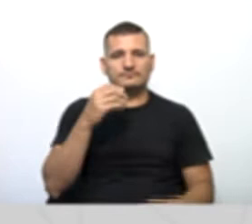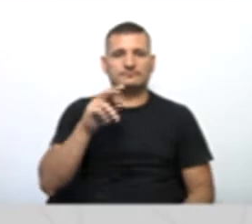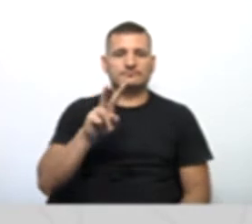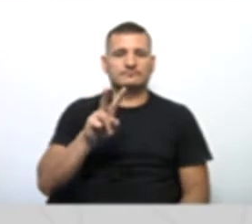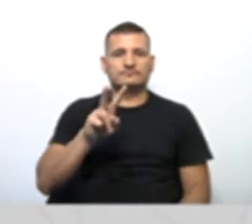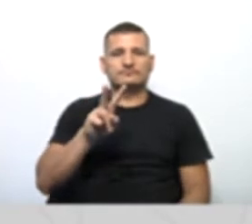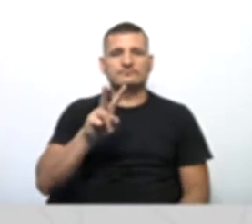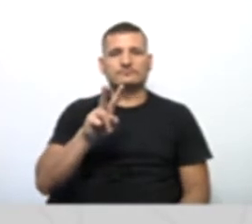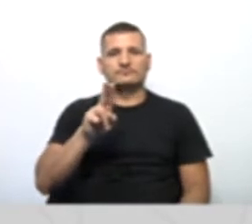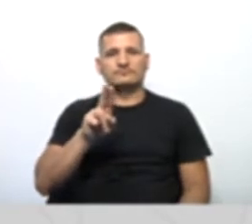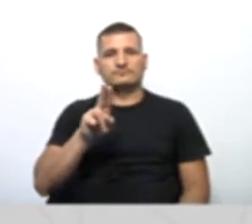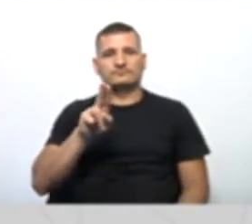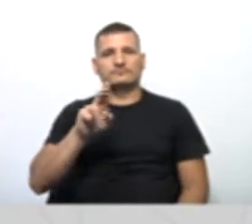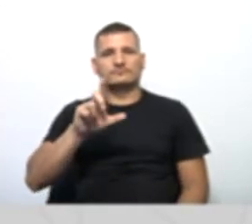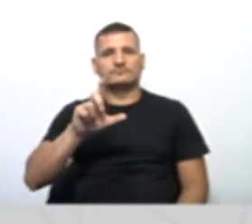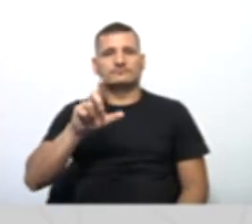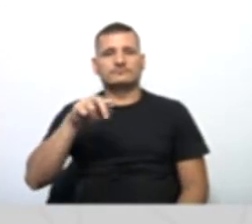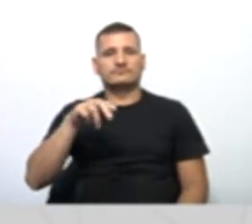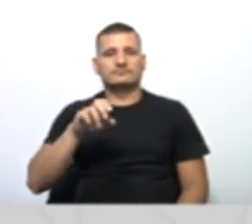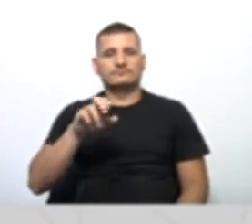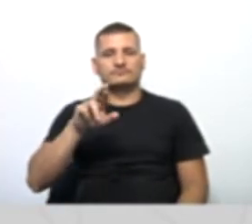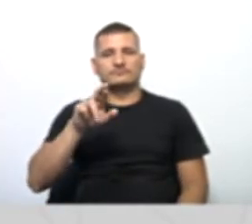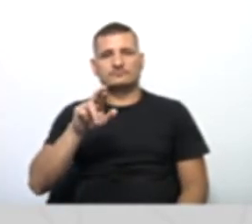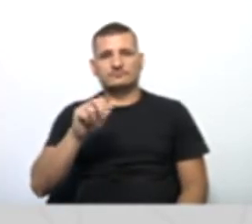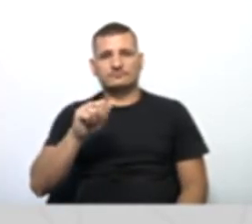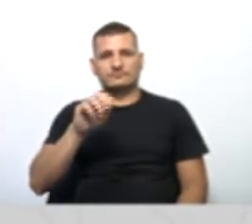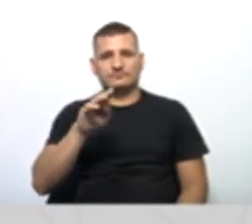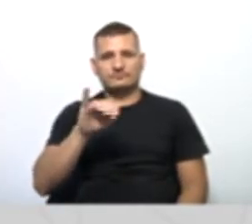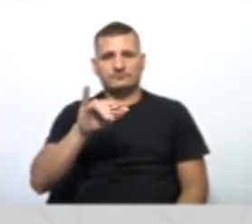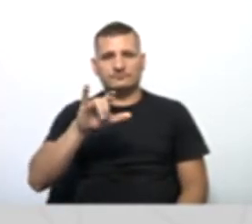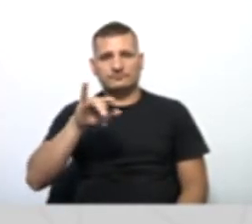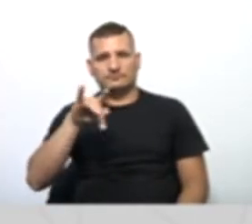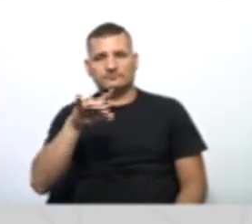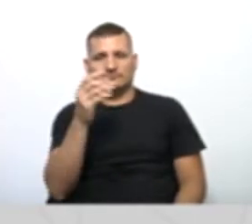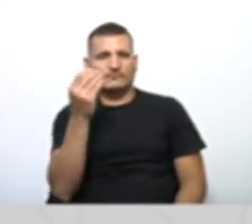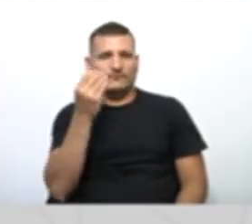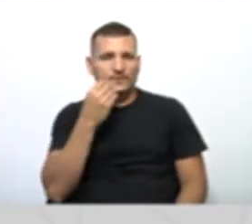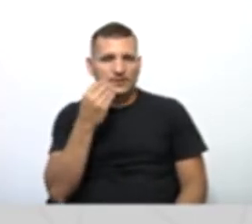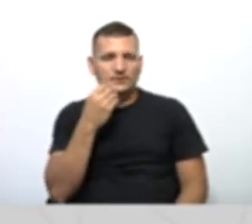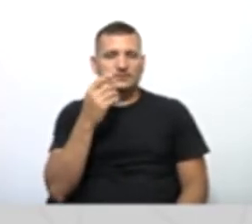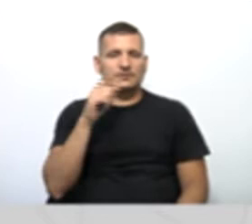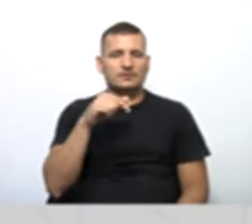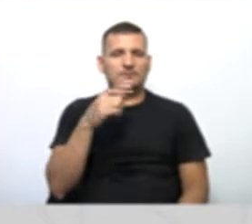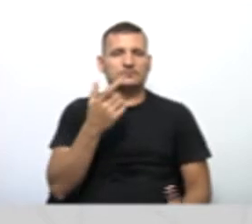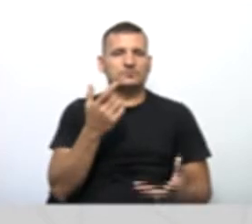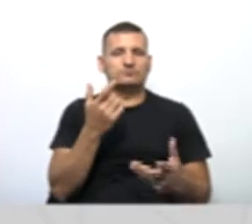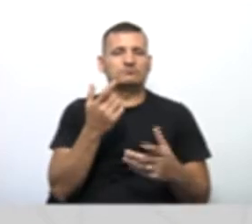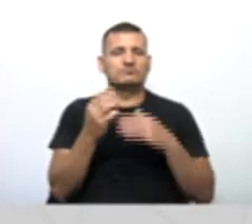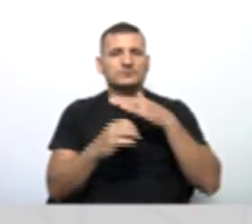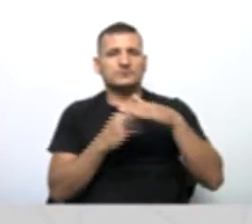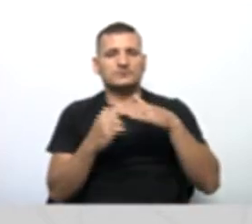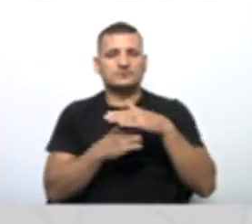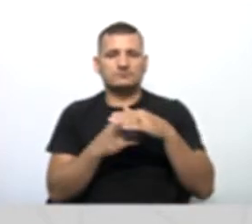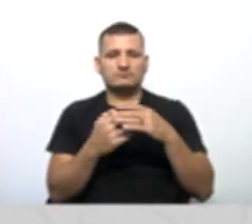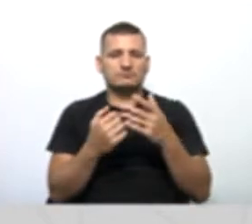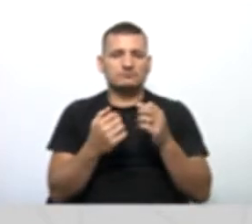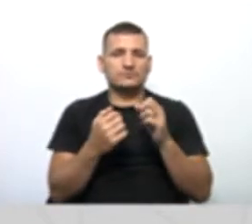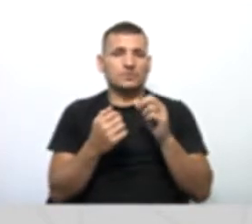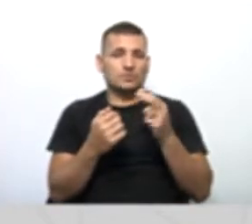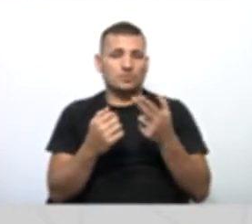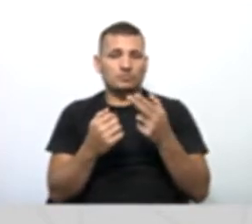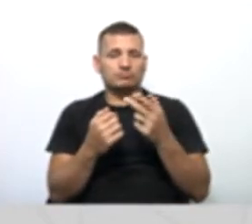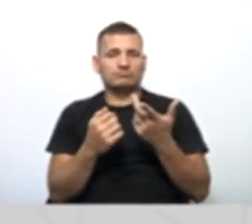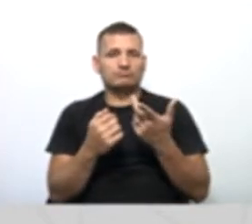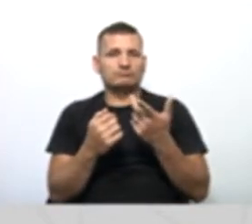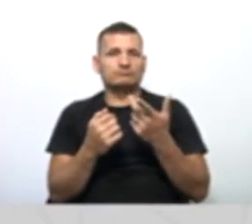para nós, tá? Para nós no sentido do nosso sistema, da nossa organização, que é uma fragilidade, né, de um ativo, né, ou grupo de